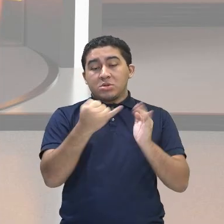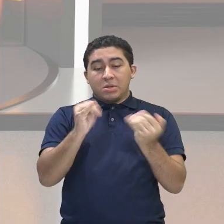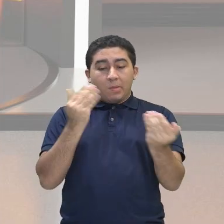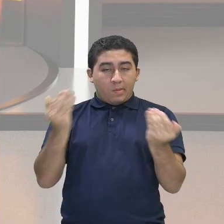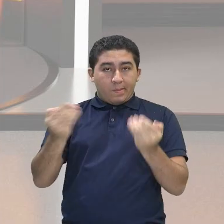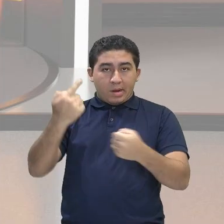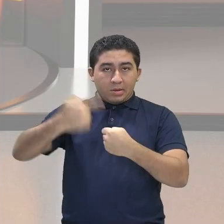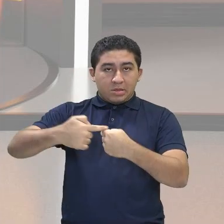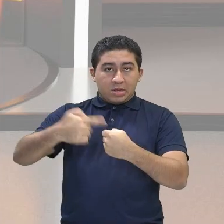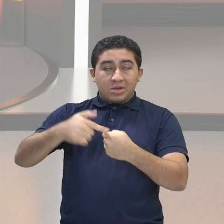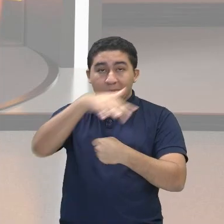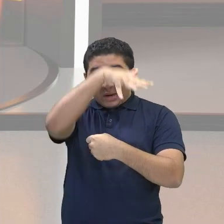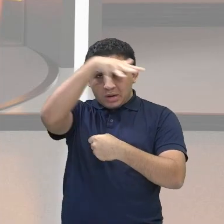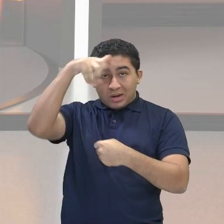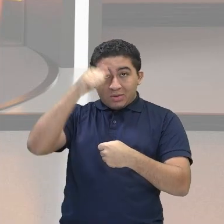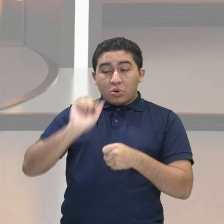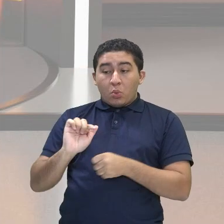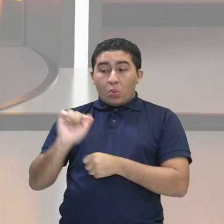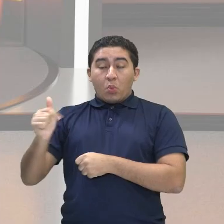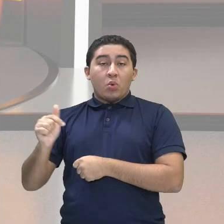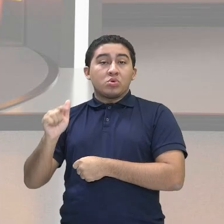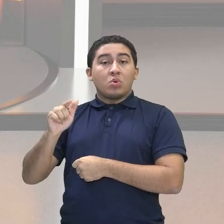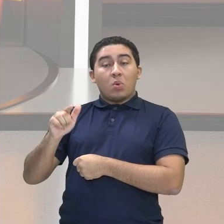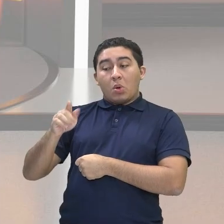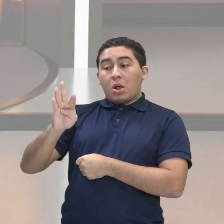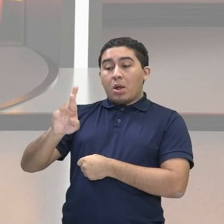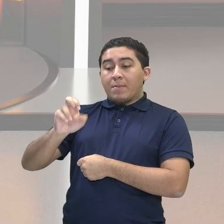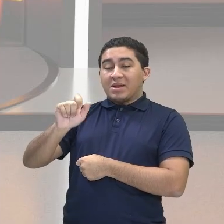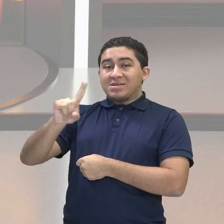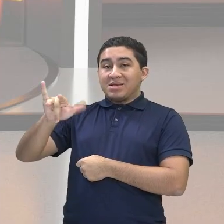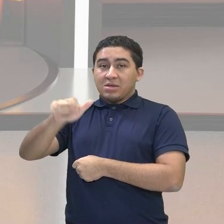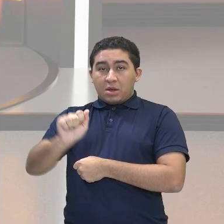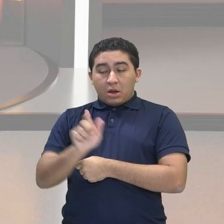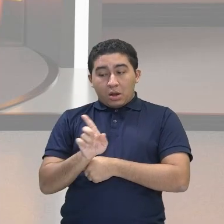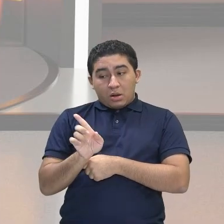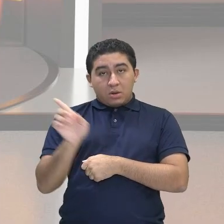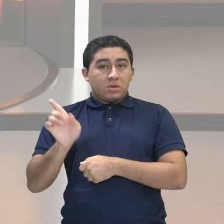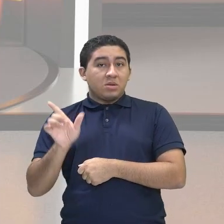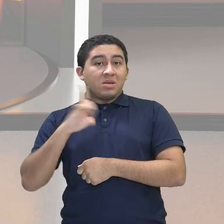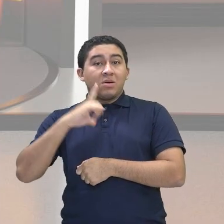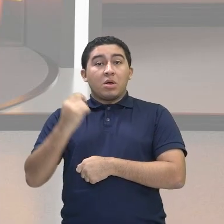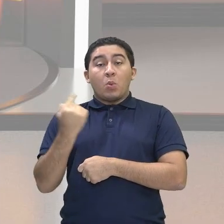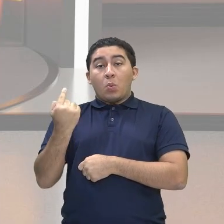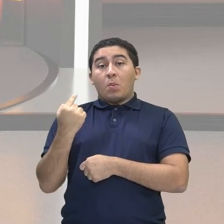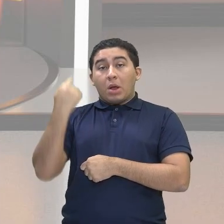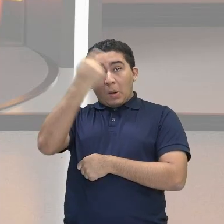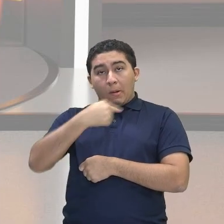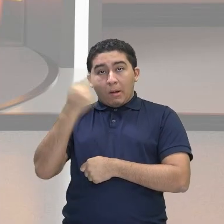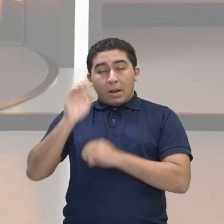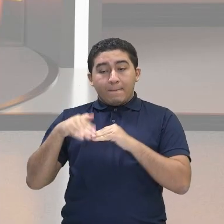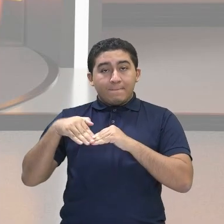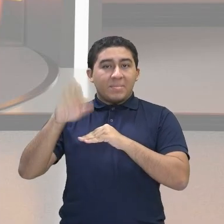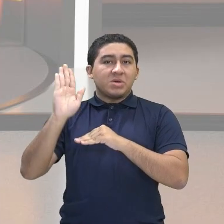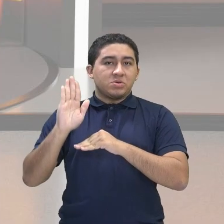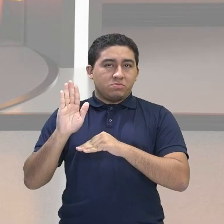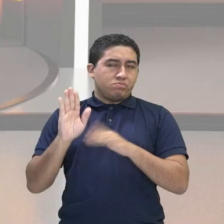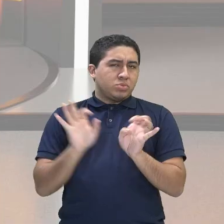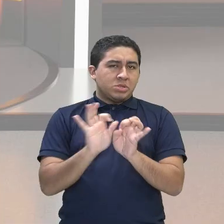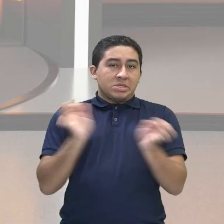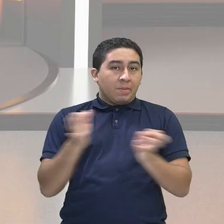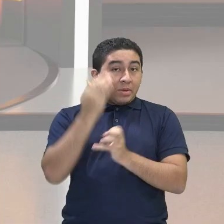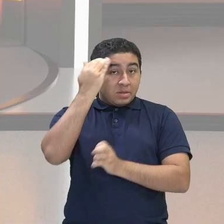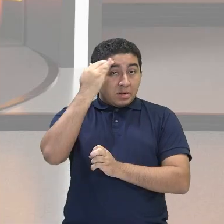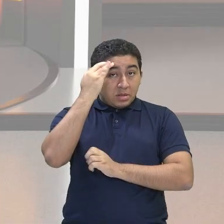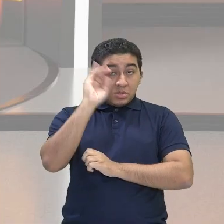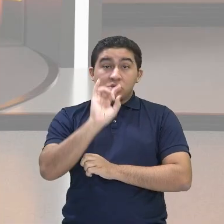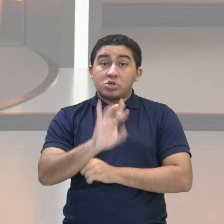Manaus. Já Brasília, que está do lado leste, eu tenho 1 hora a mais. É bem simples, gente. Você só